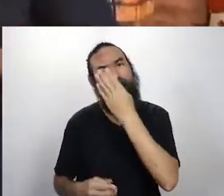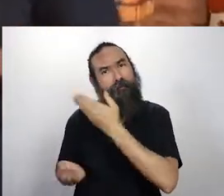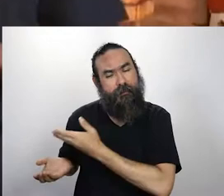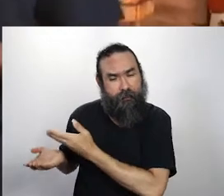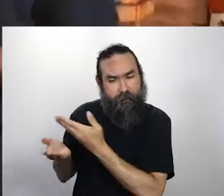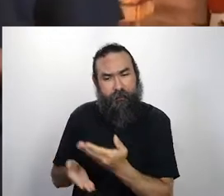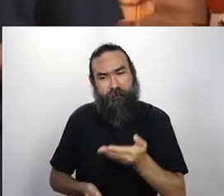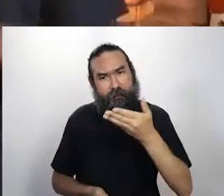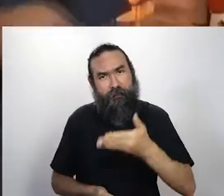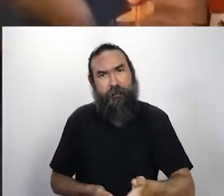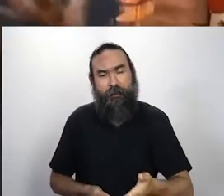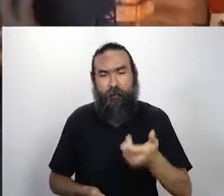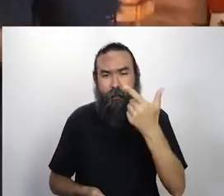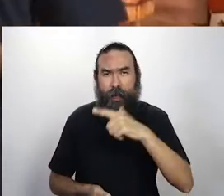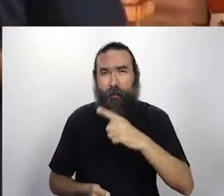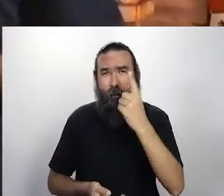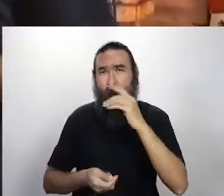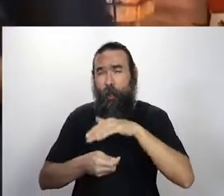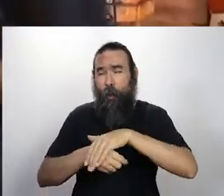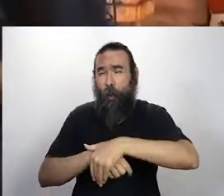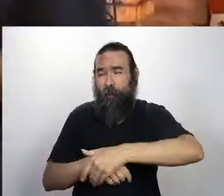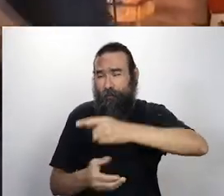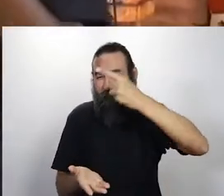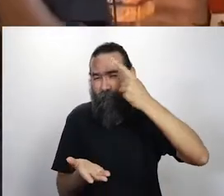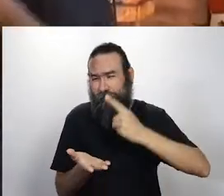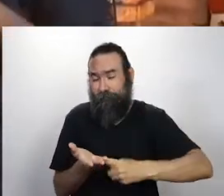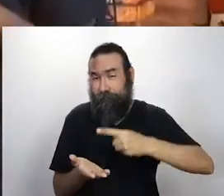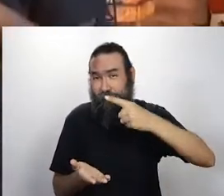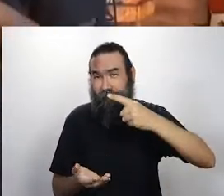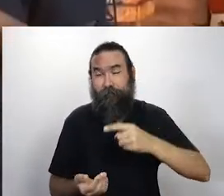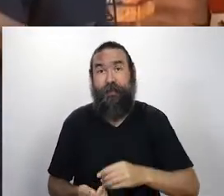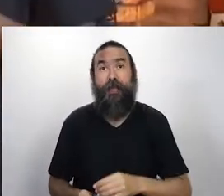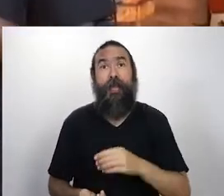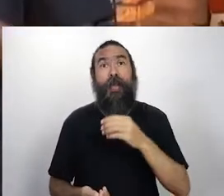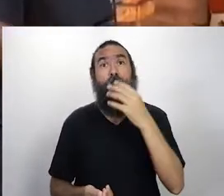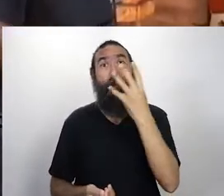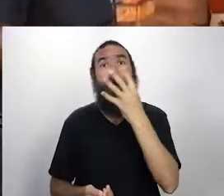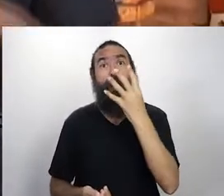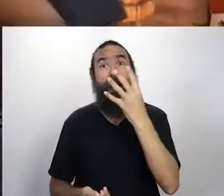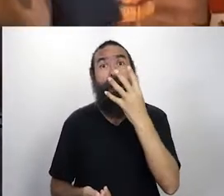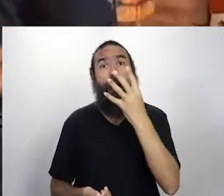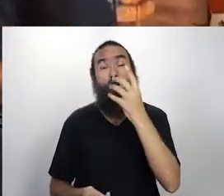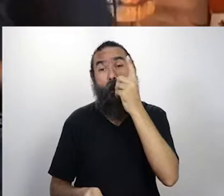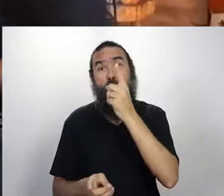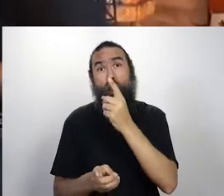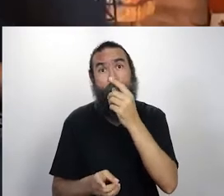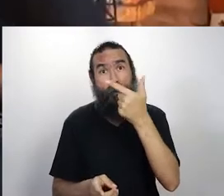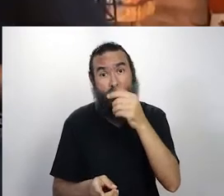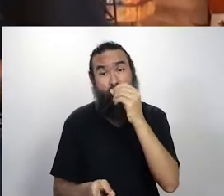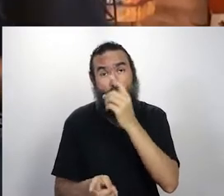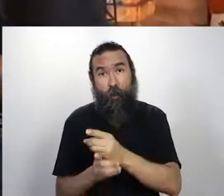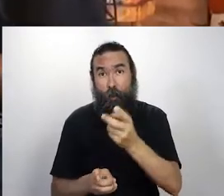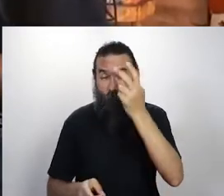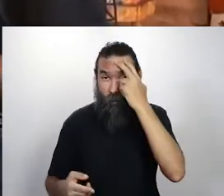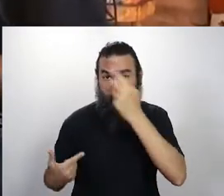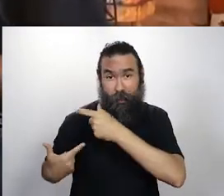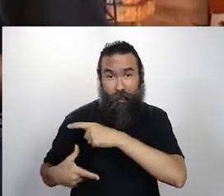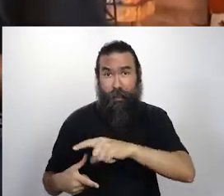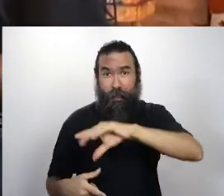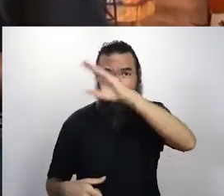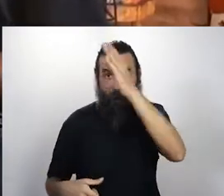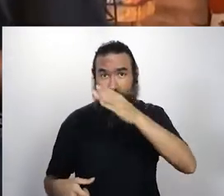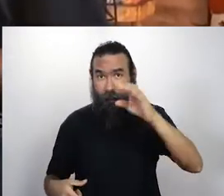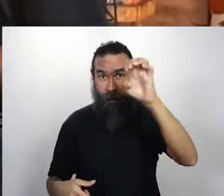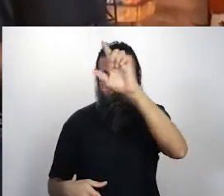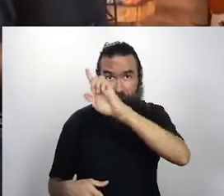noite inesquecível da nossa quarta semana do Encontro de Culturas Tradicionais da Chapada dos Veadeiros, num novo modo, que é o modo virtual,